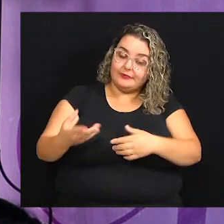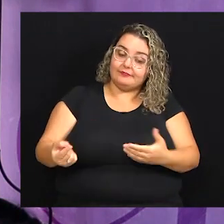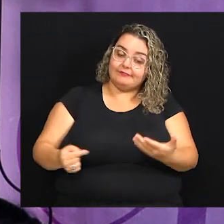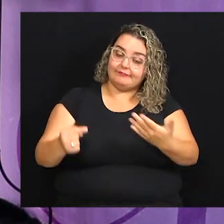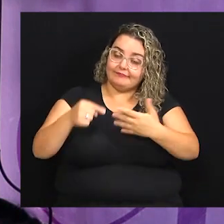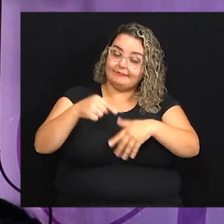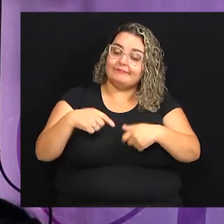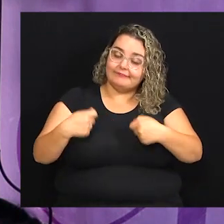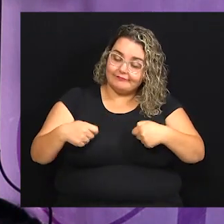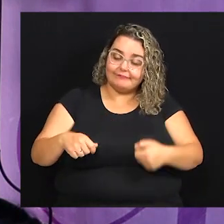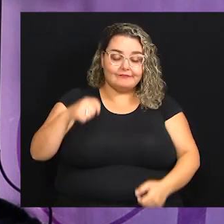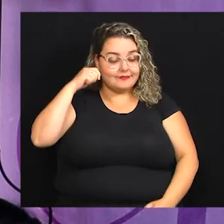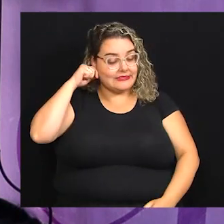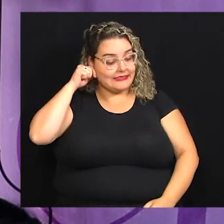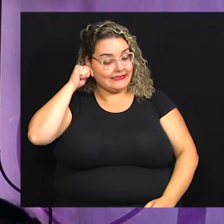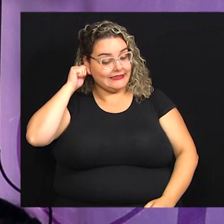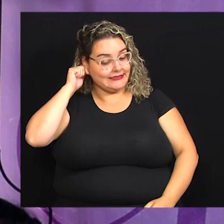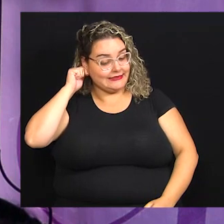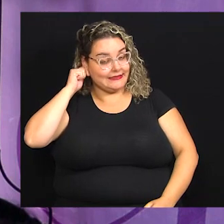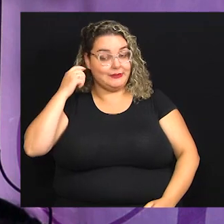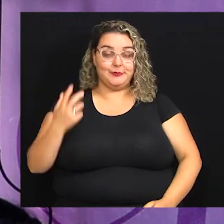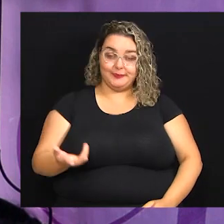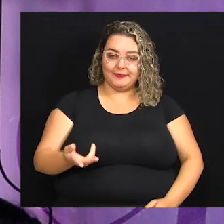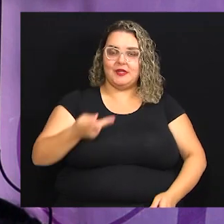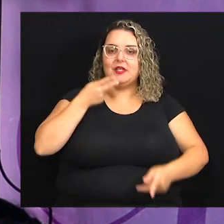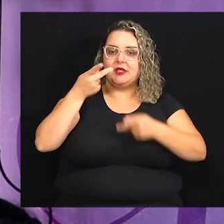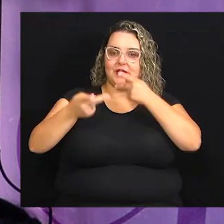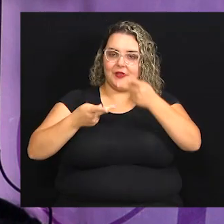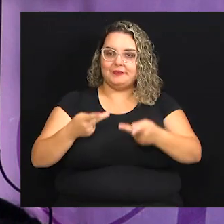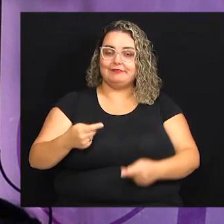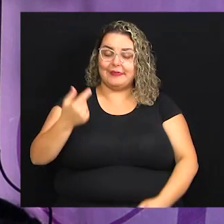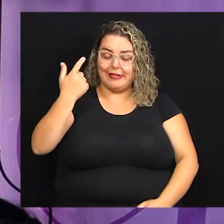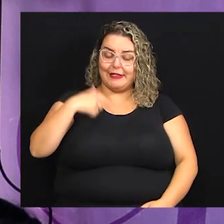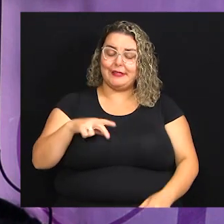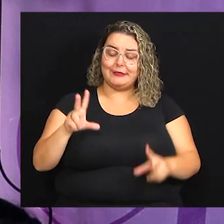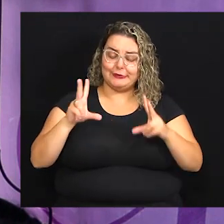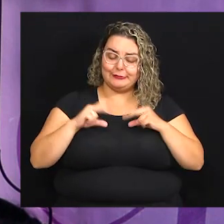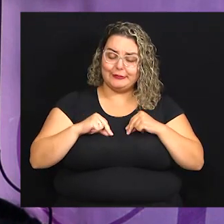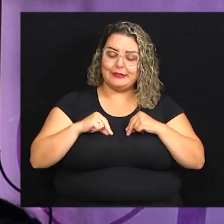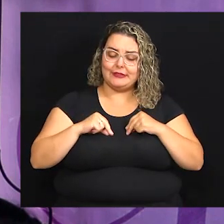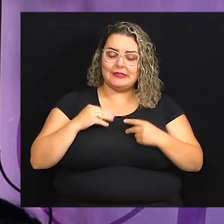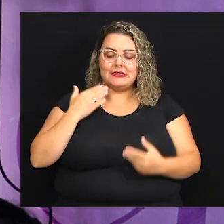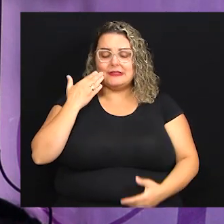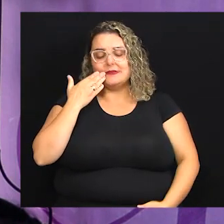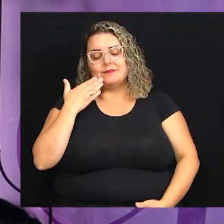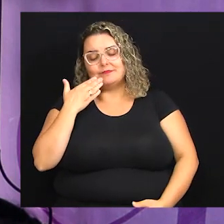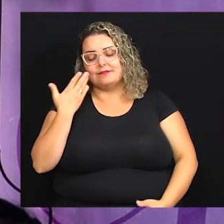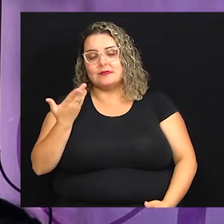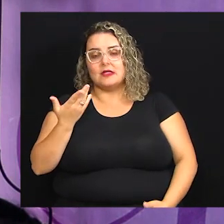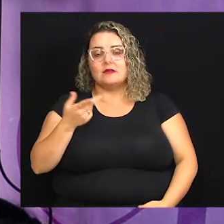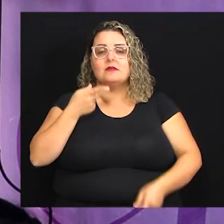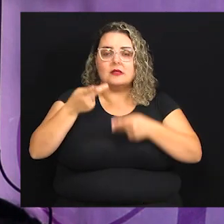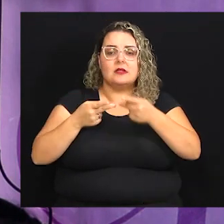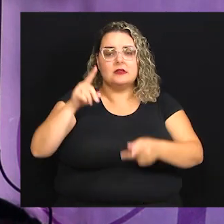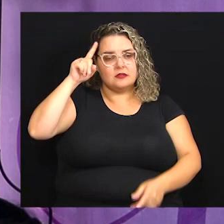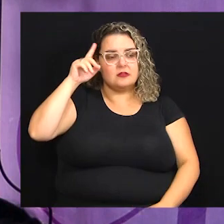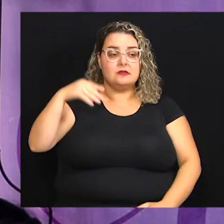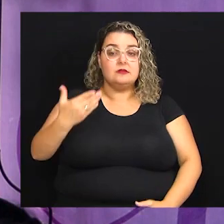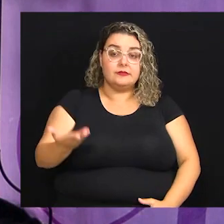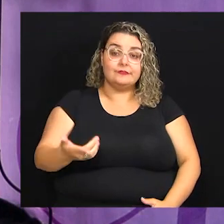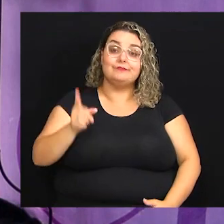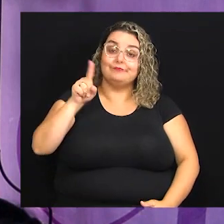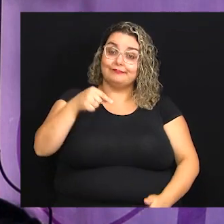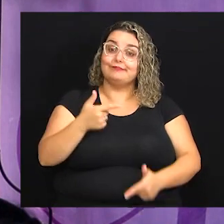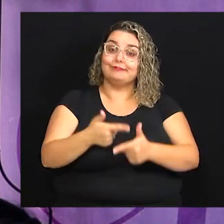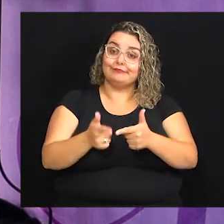várias questões aqui. Acho que eu tenho falado muito aquele eu mereço um docinho hoje. Só que a gente merece todo